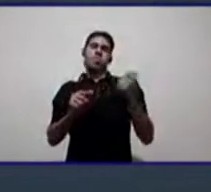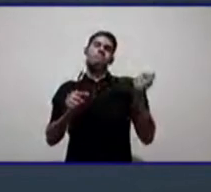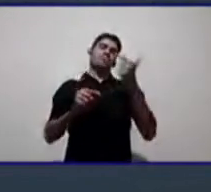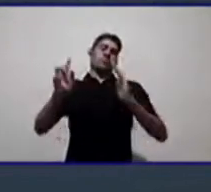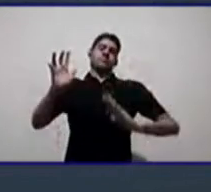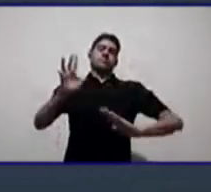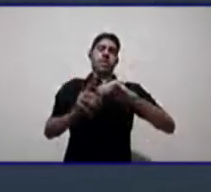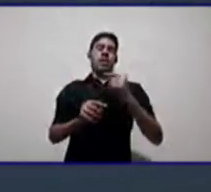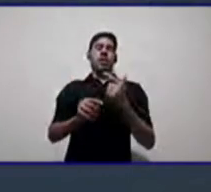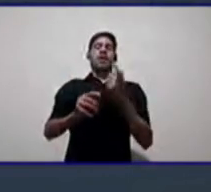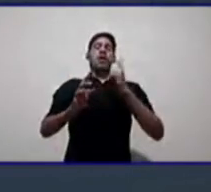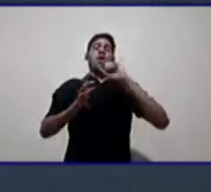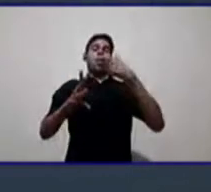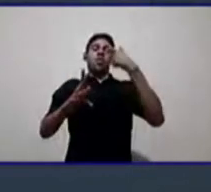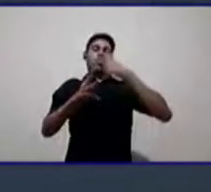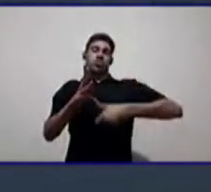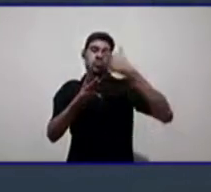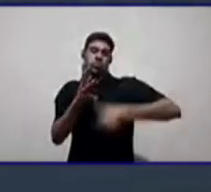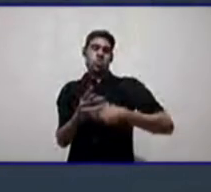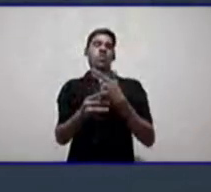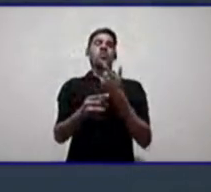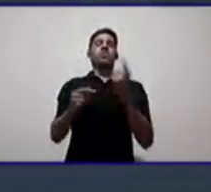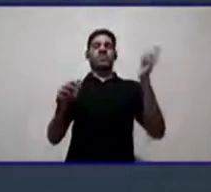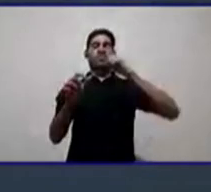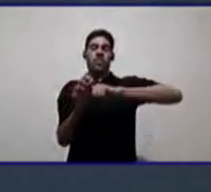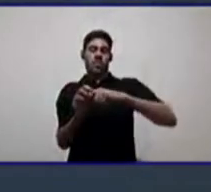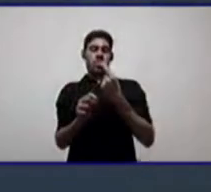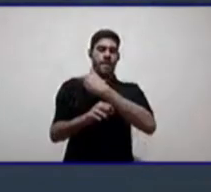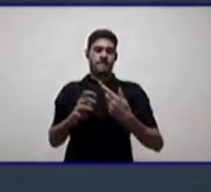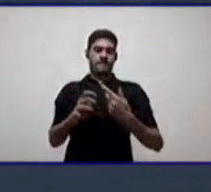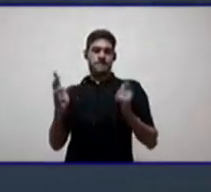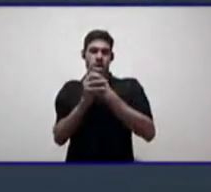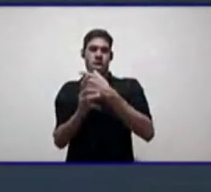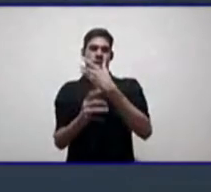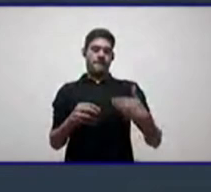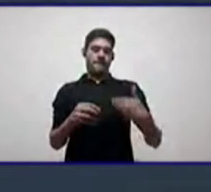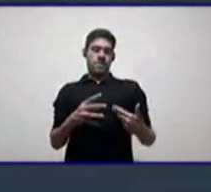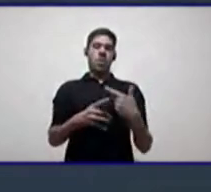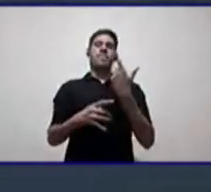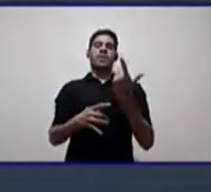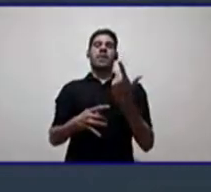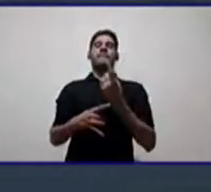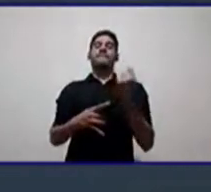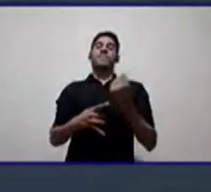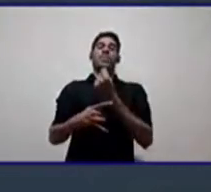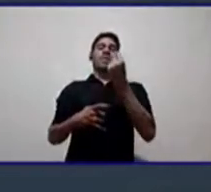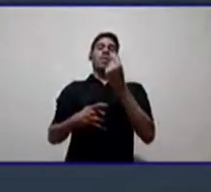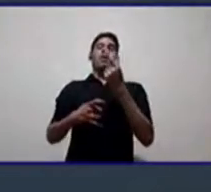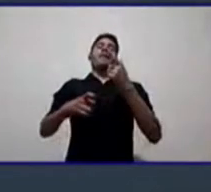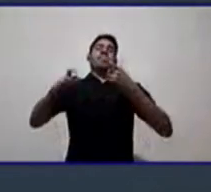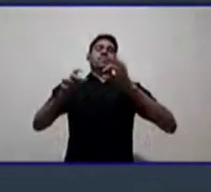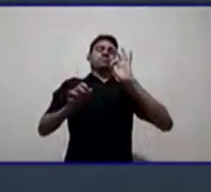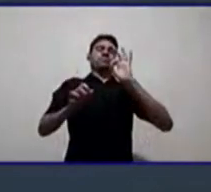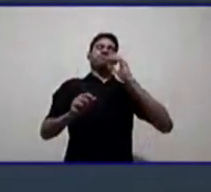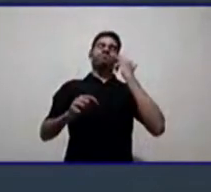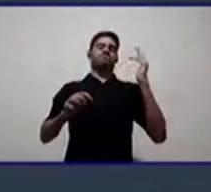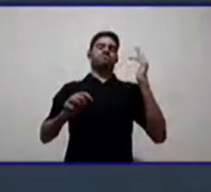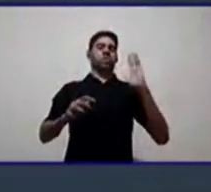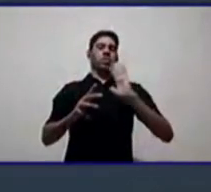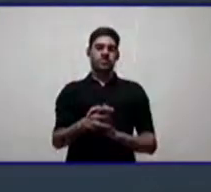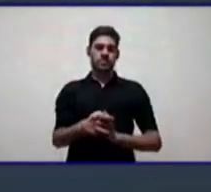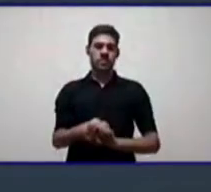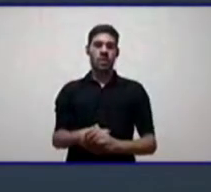a reposição ao horário, que nós estamos defendendo, do valor a ser repassado, de importância apontada como regular, não